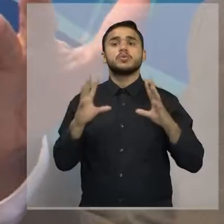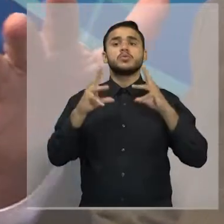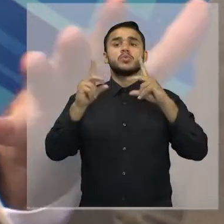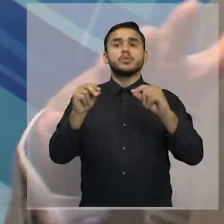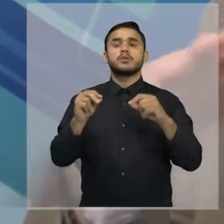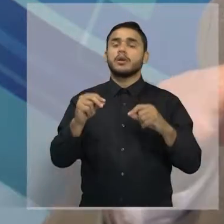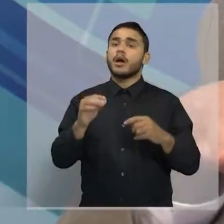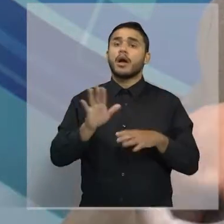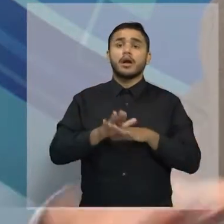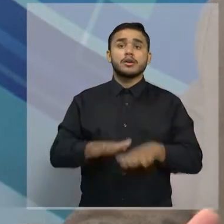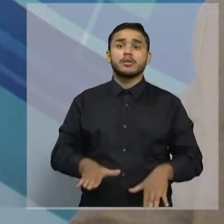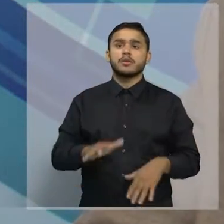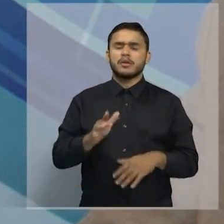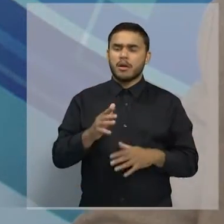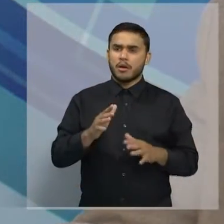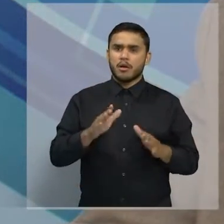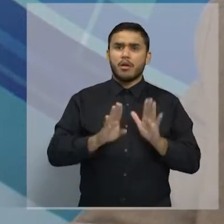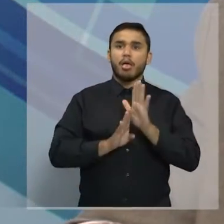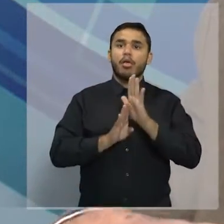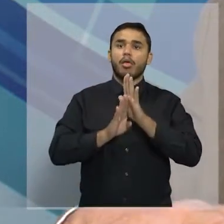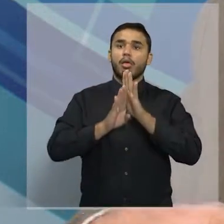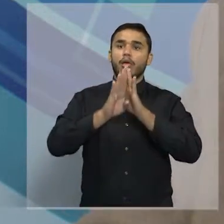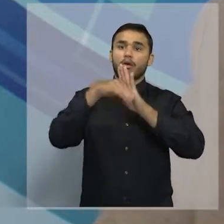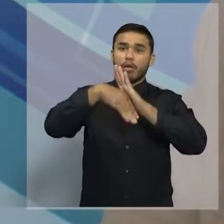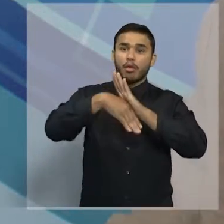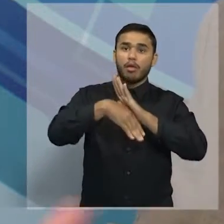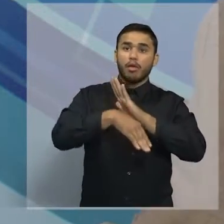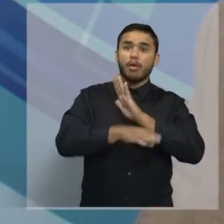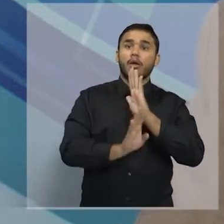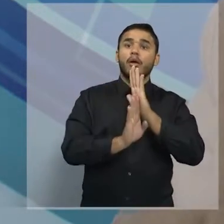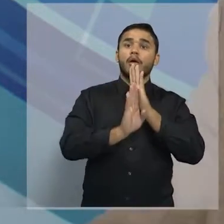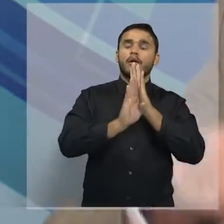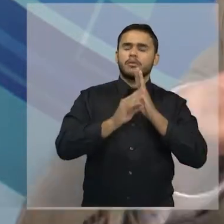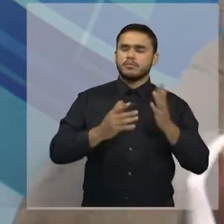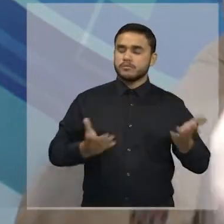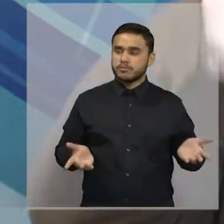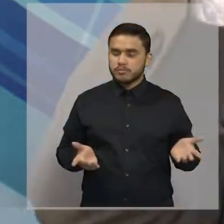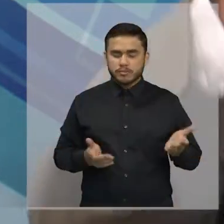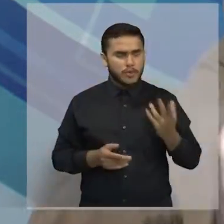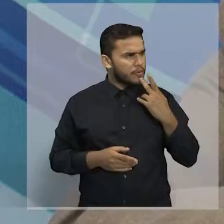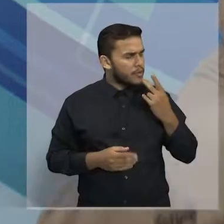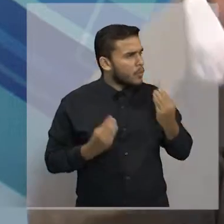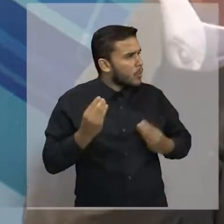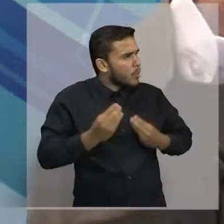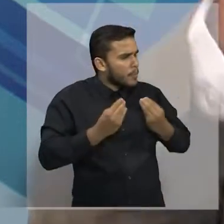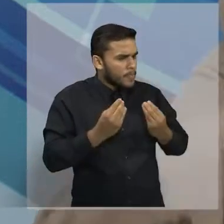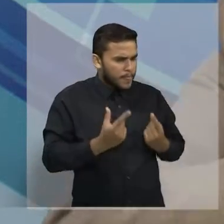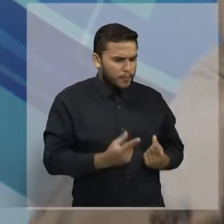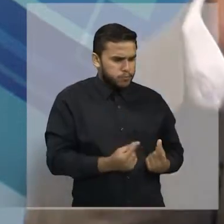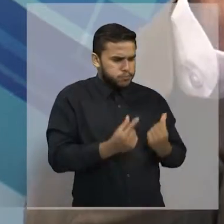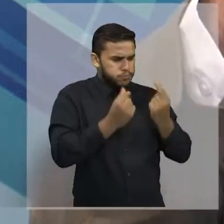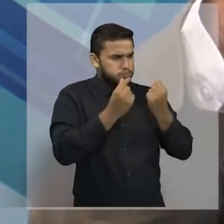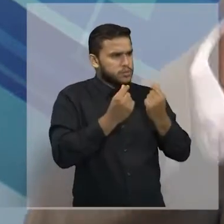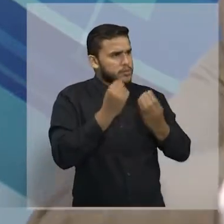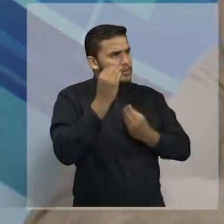flutuações econômicas afetem a vida dele. Aí você pode discutir, mas qual o tamanho desse pilar?